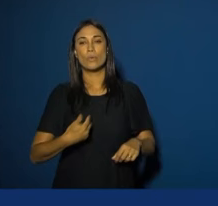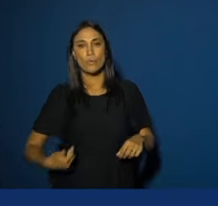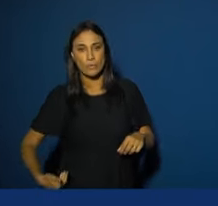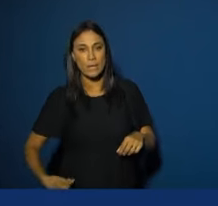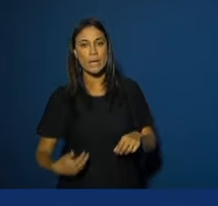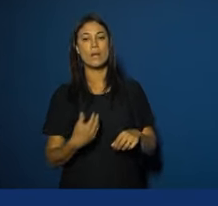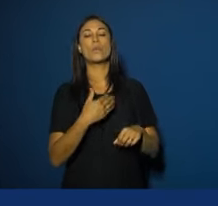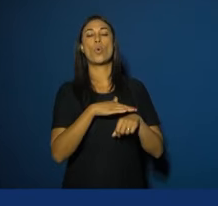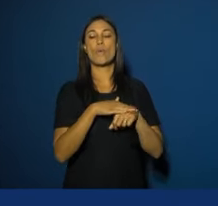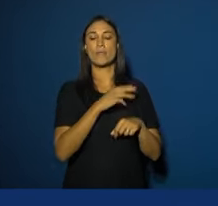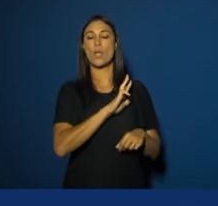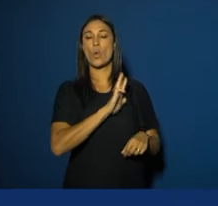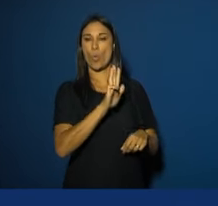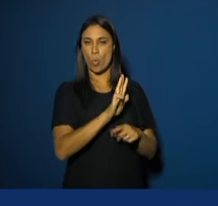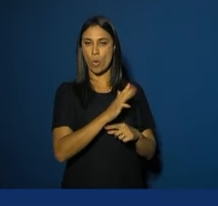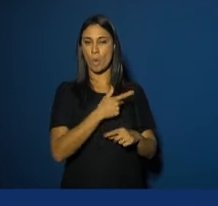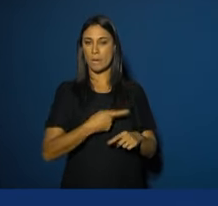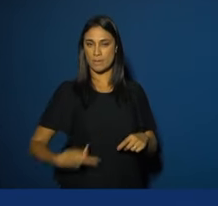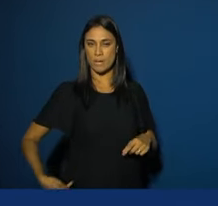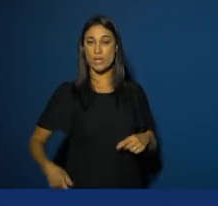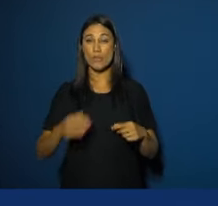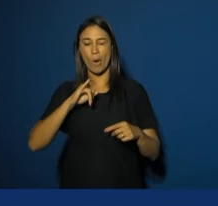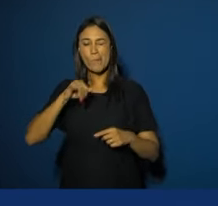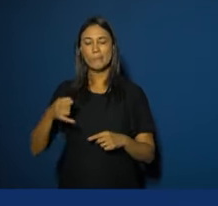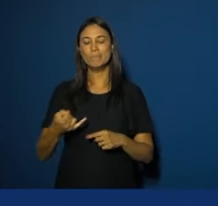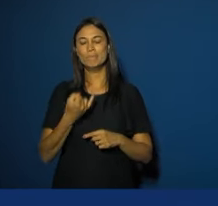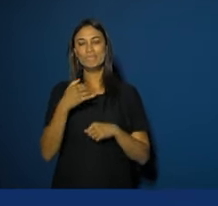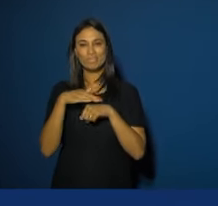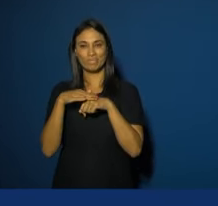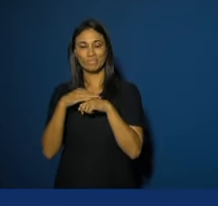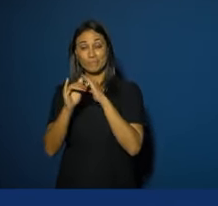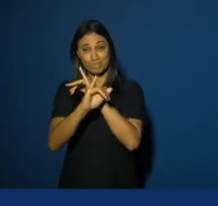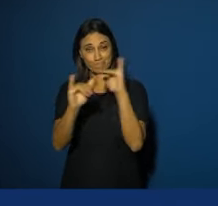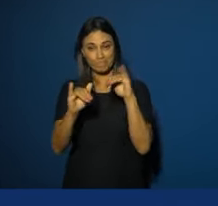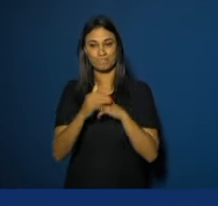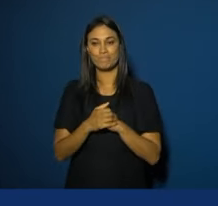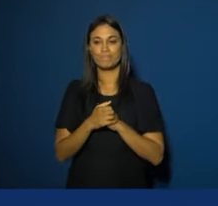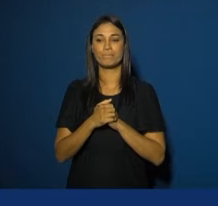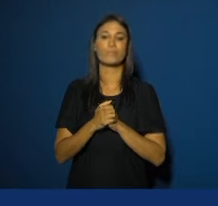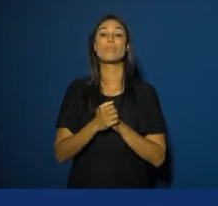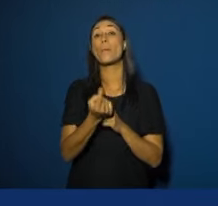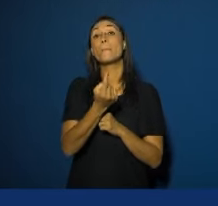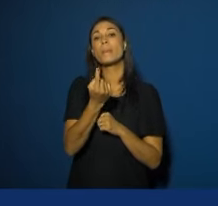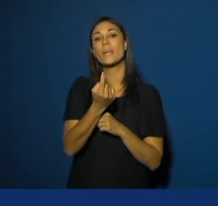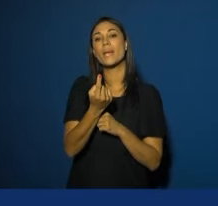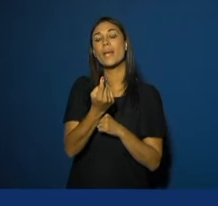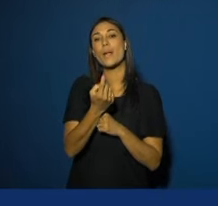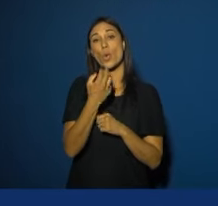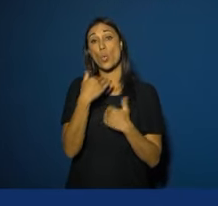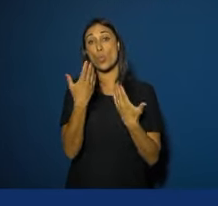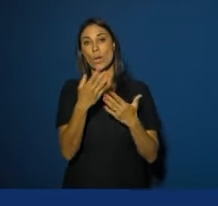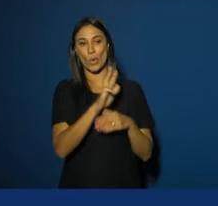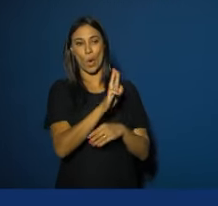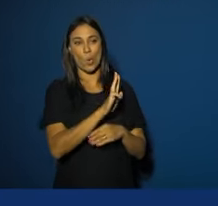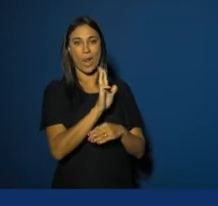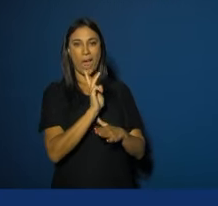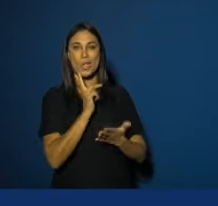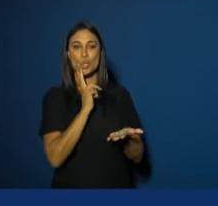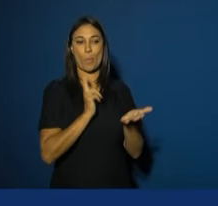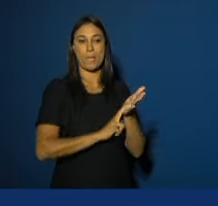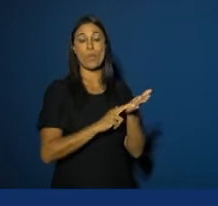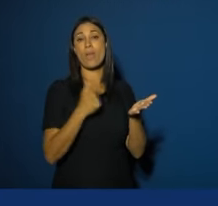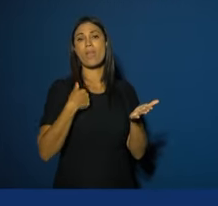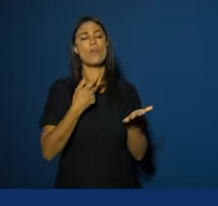conversei com o presidente Deixa eu aproveitar aqui essa essa conversa para dizer assim primeira coisa que eu fiz com o presidente Lula ao chegar no governo foi o seguinte